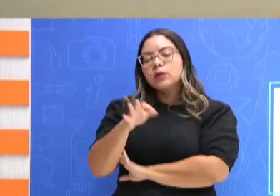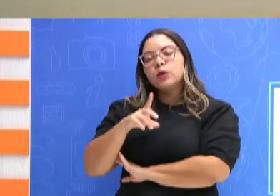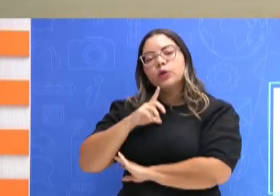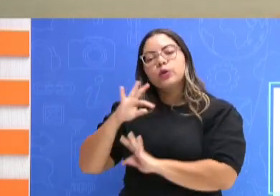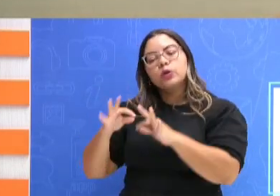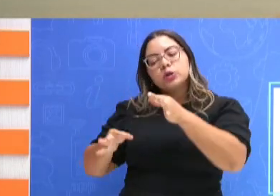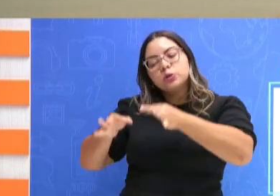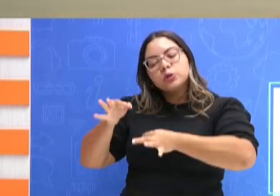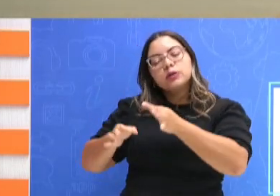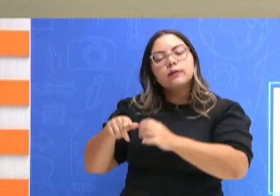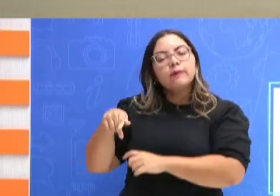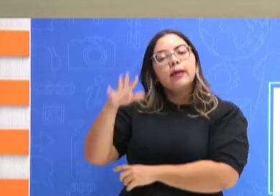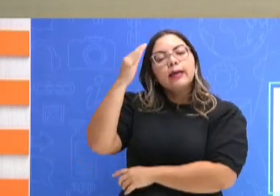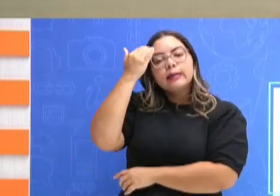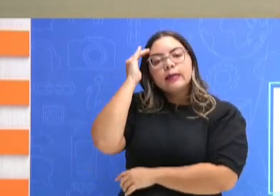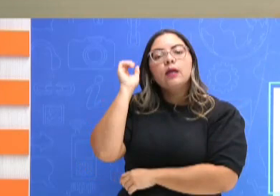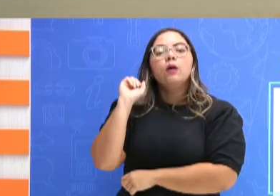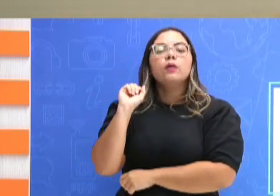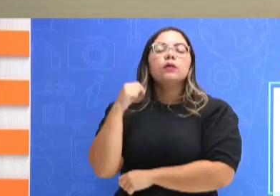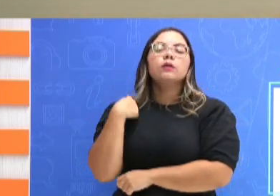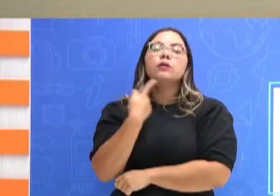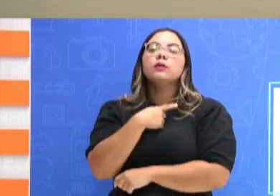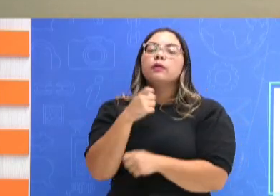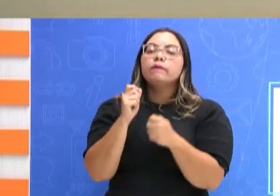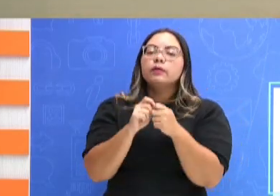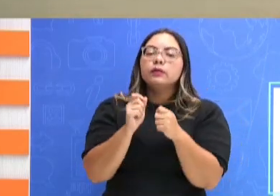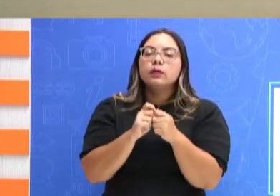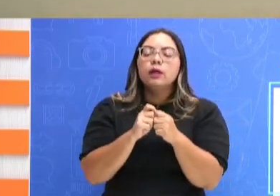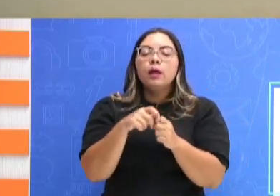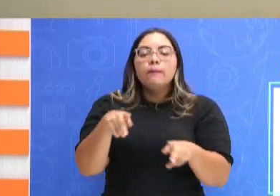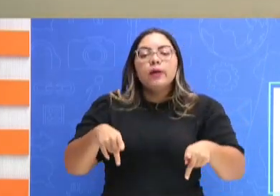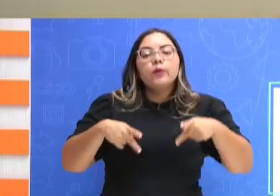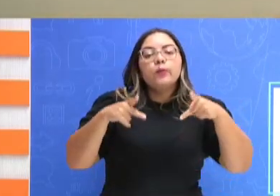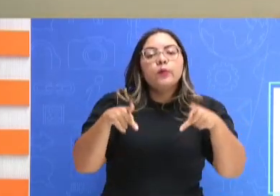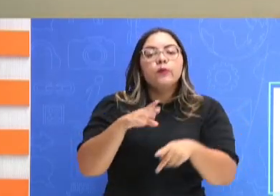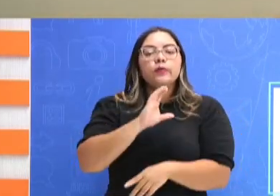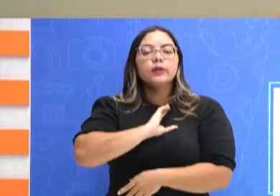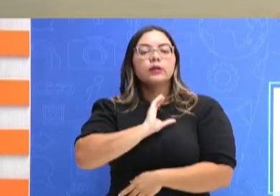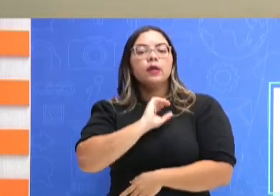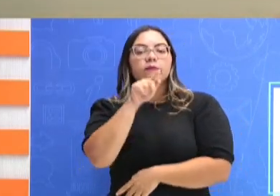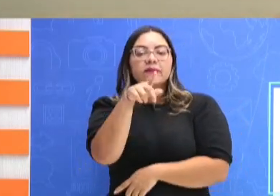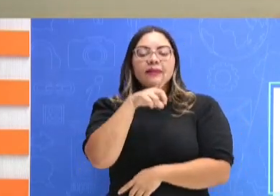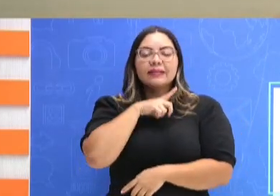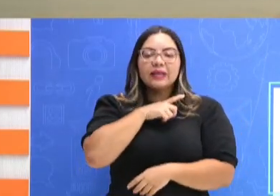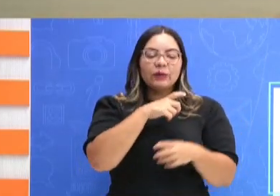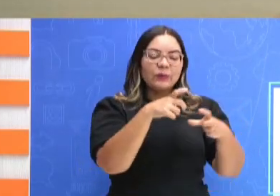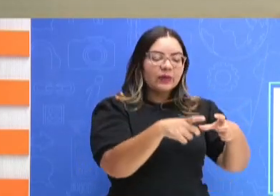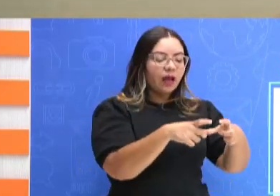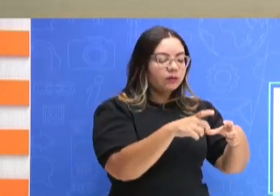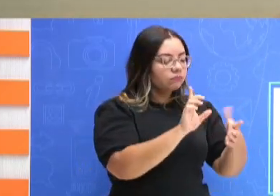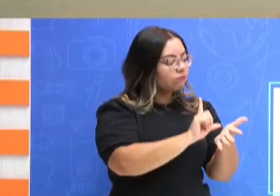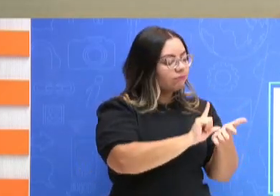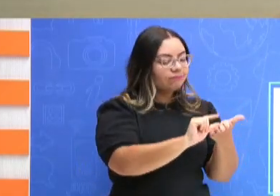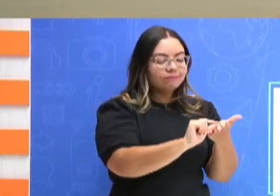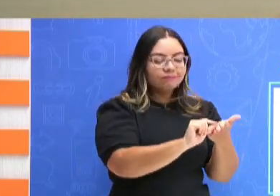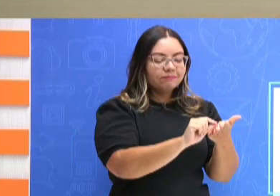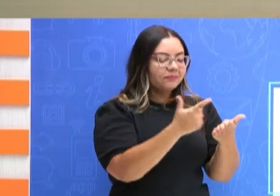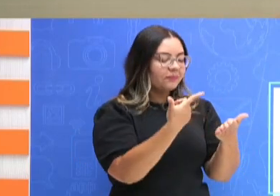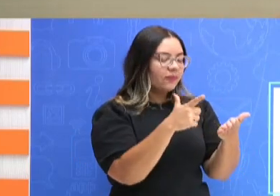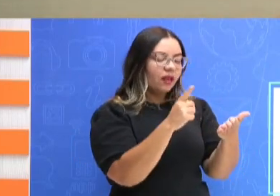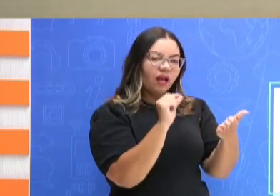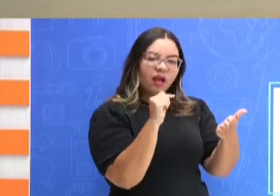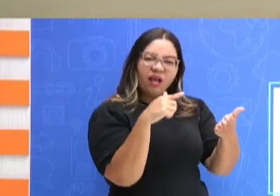toda a justiça vai entender que nós estamos fazendo é para a população de Caxias. Porque a partir do momento que você tem um terreno limpo, sem